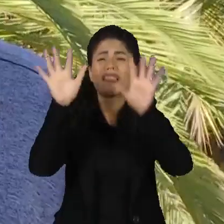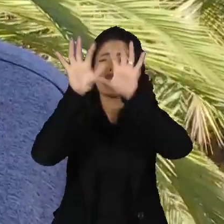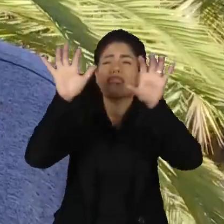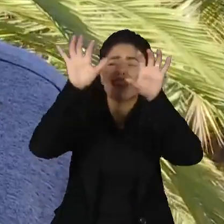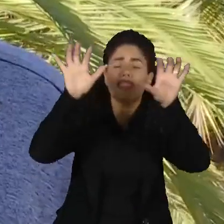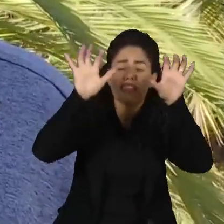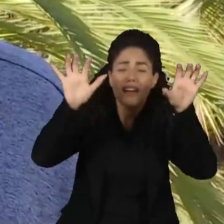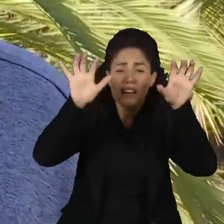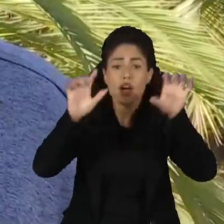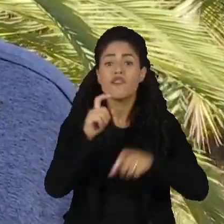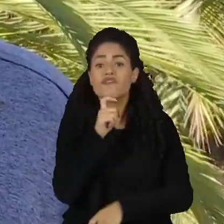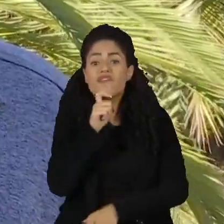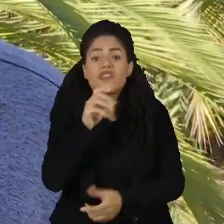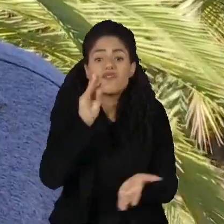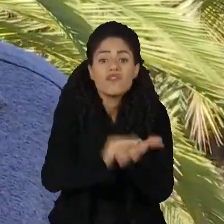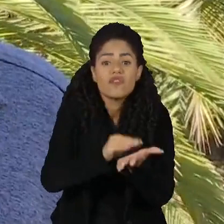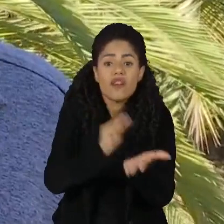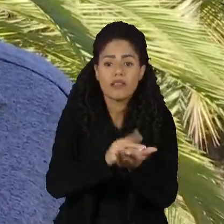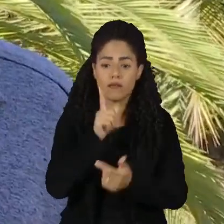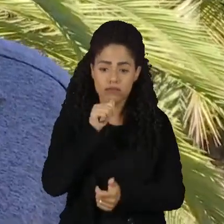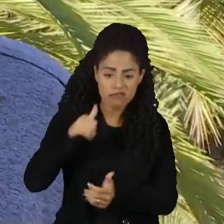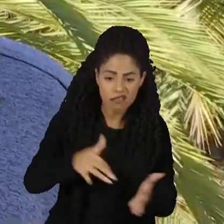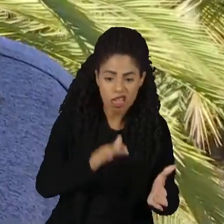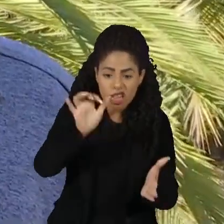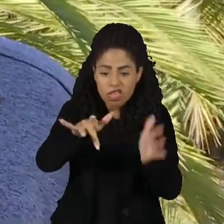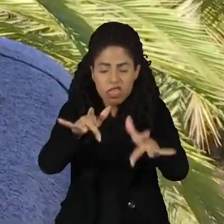verde. Nossos rios poluídos, todos